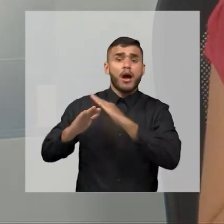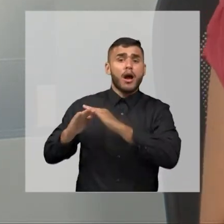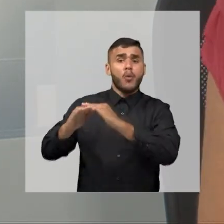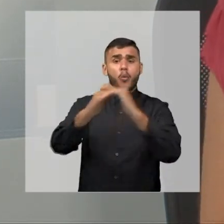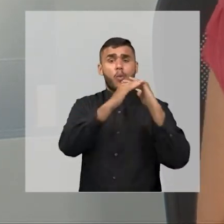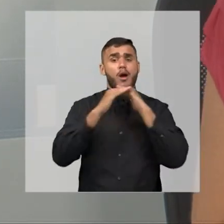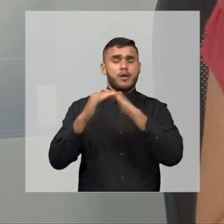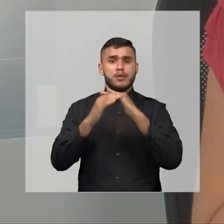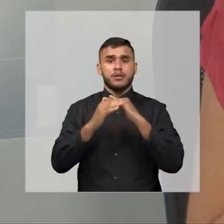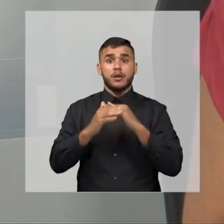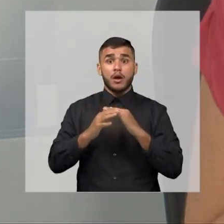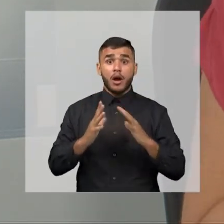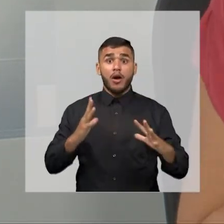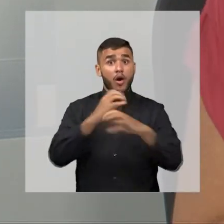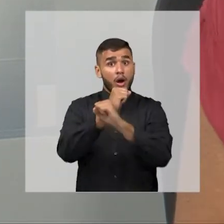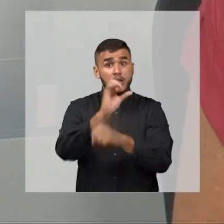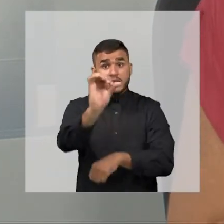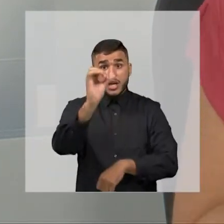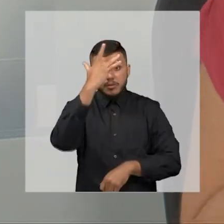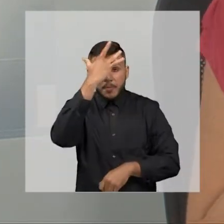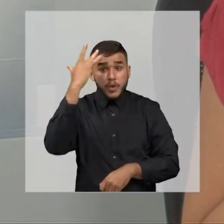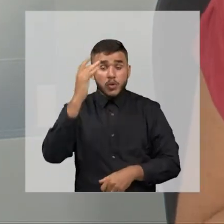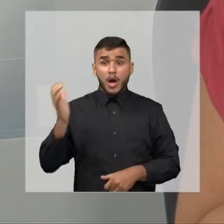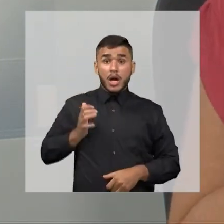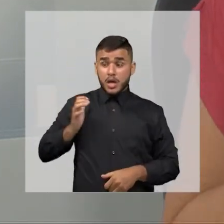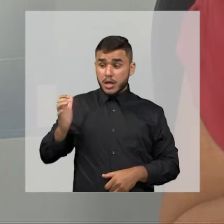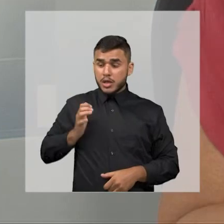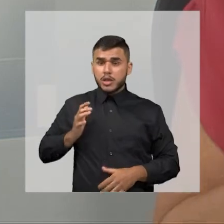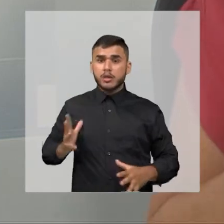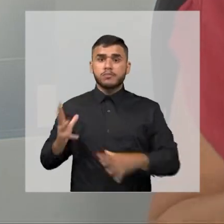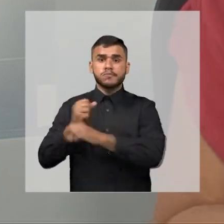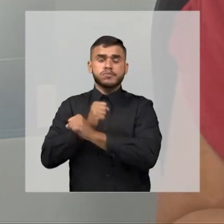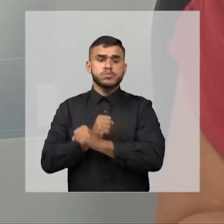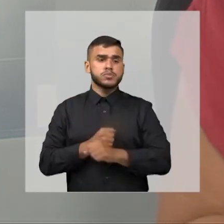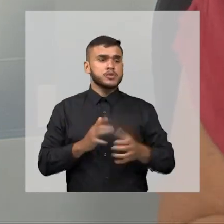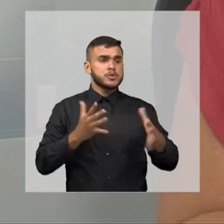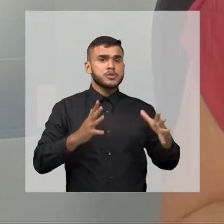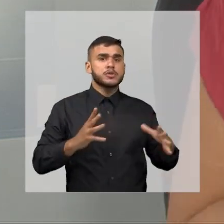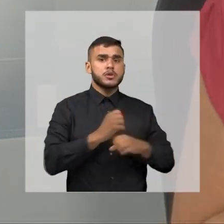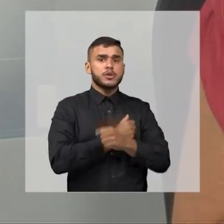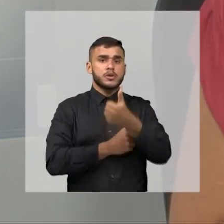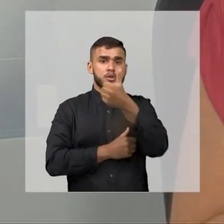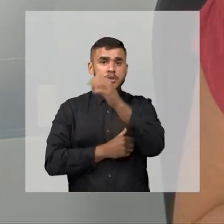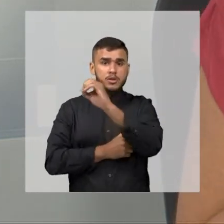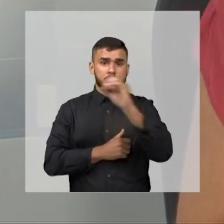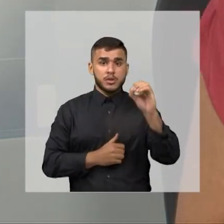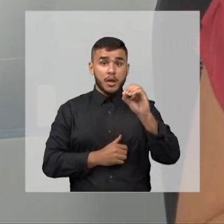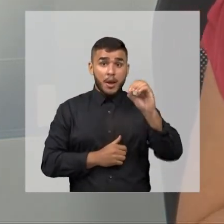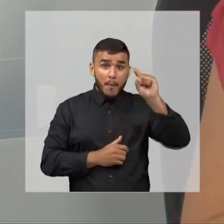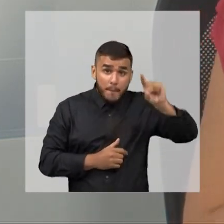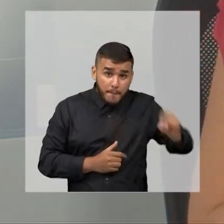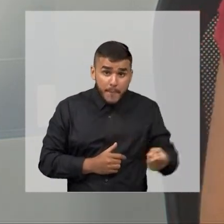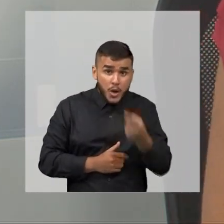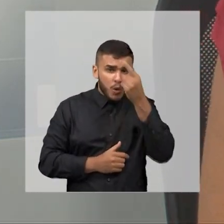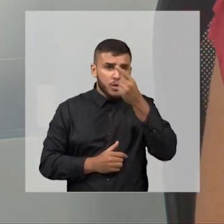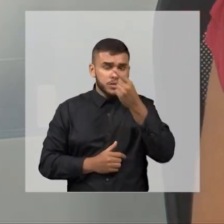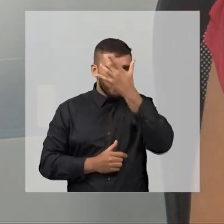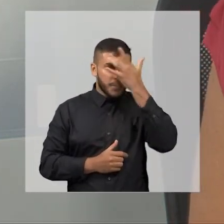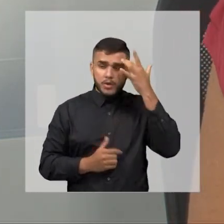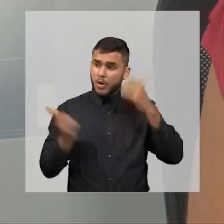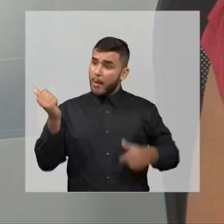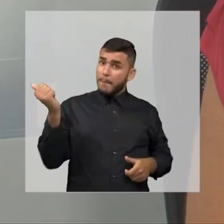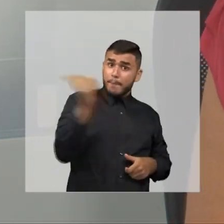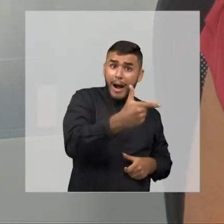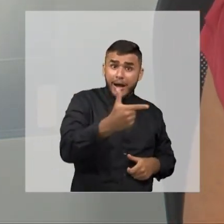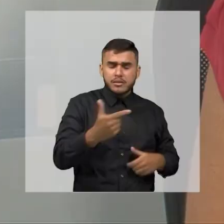renda. 6 pessoas mais ricas do Brasil têm a mesma quantidade de dinheiro do que 100 milhões de brasileiros. É muita Isso